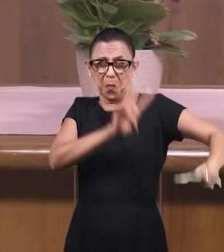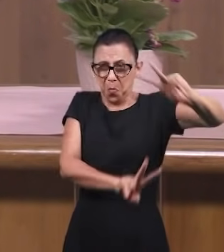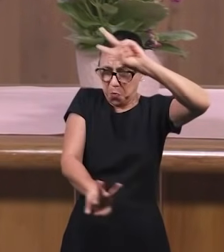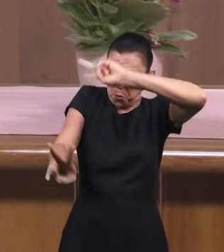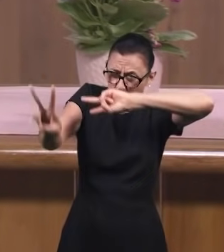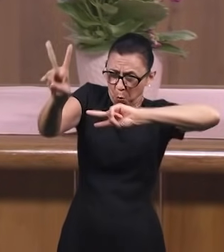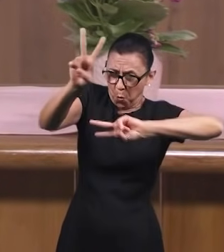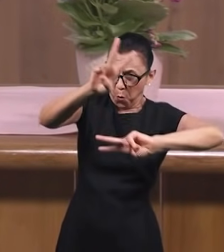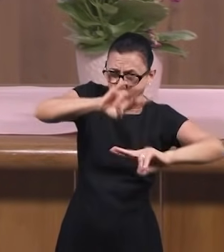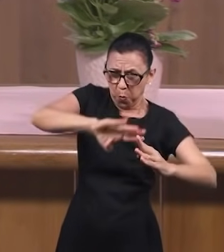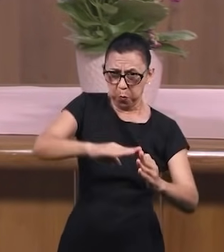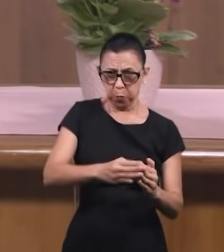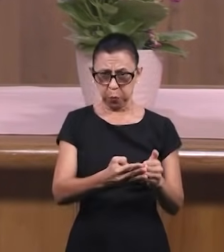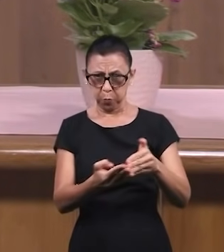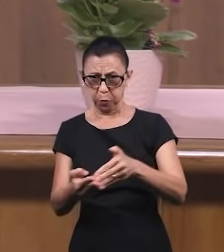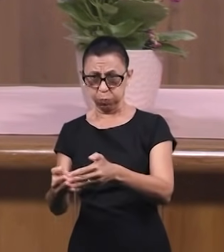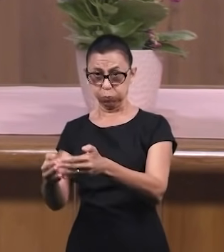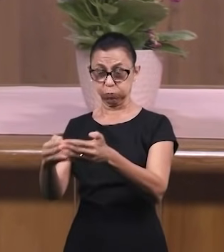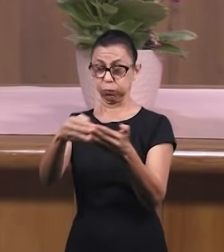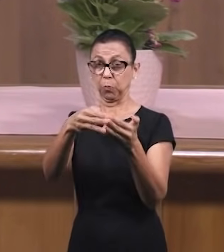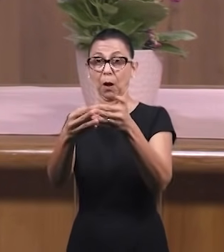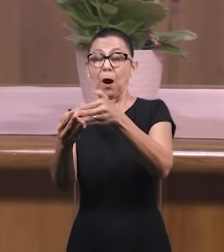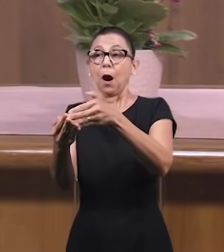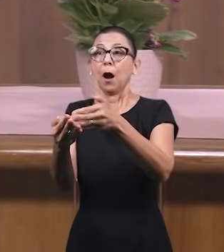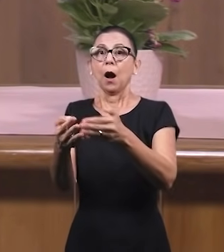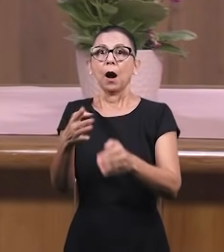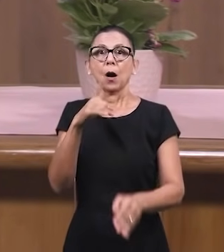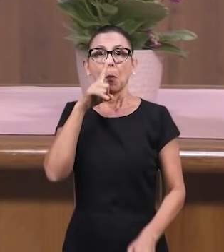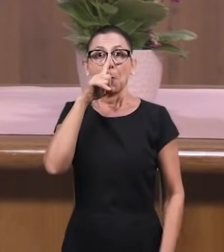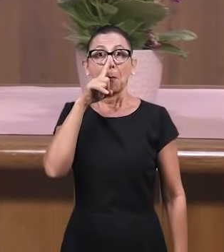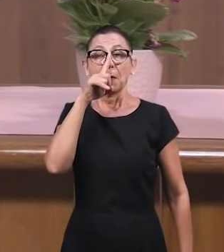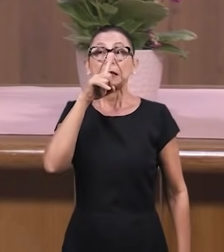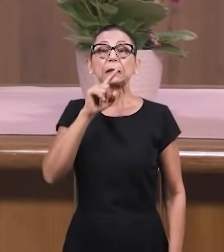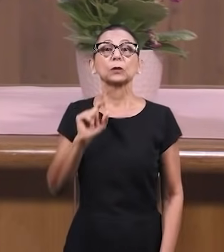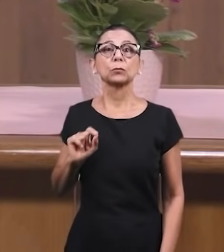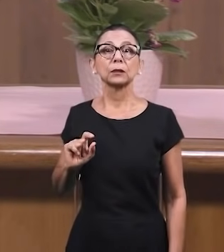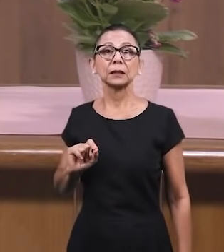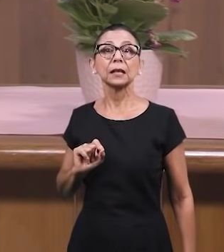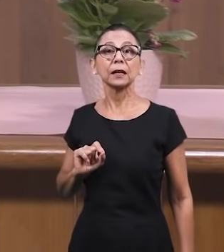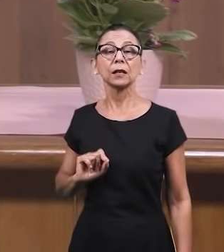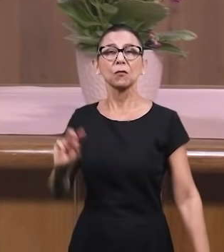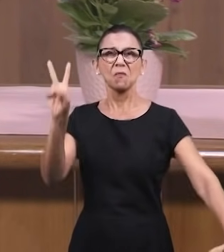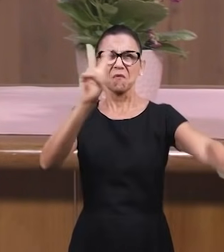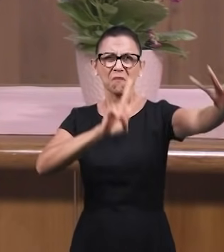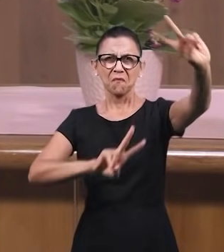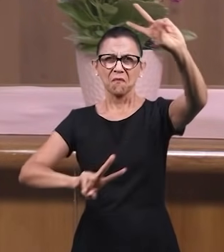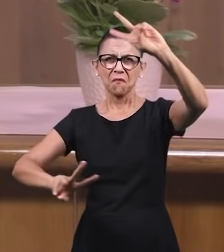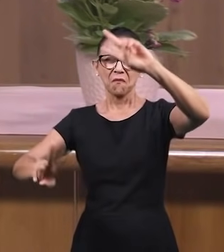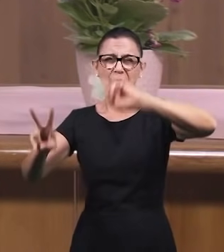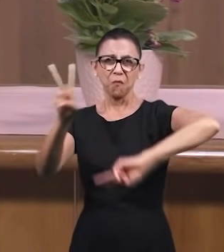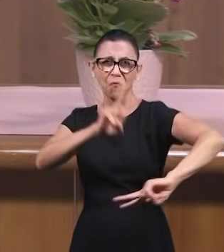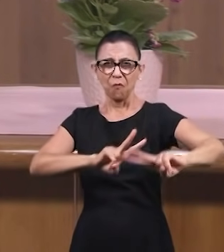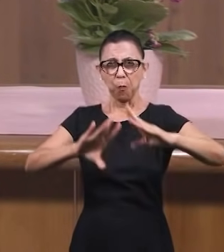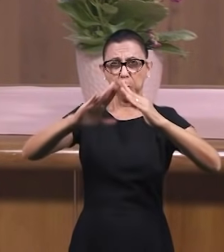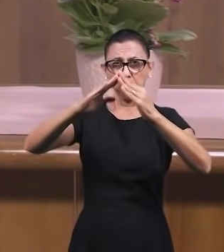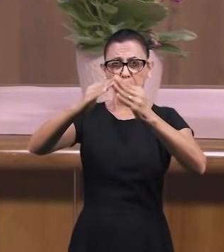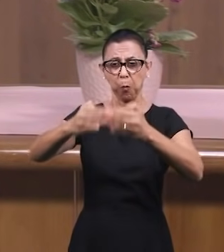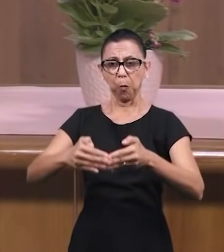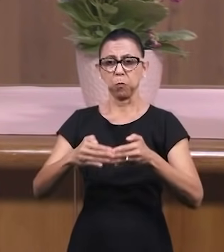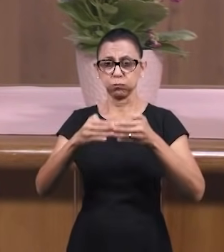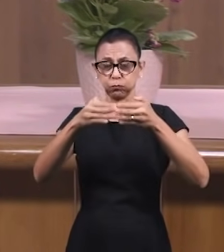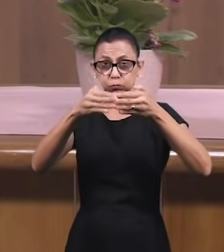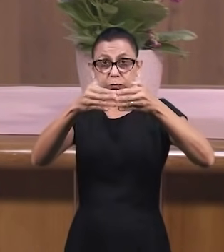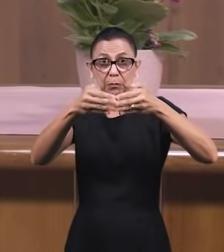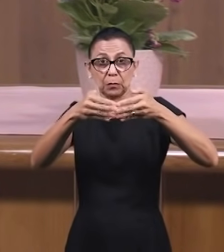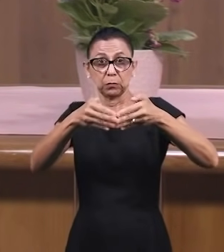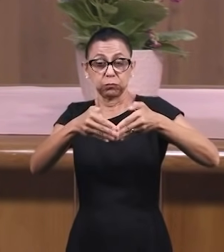forte, o vento dava contra o barco deles. E qual era o risco deste vento? O vento poderia acabar matando os